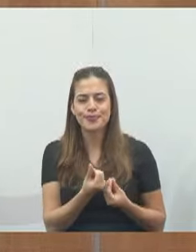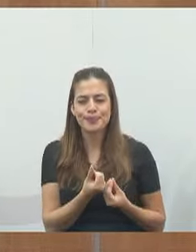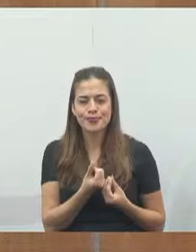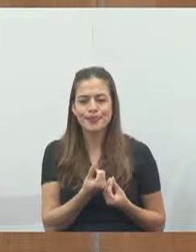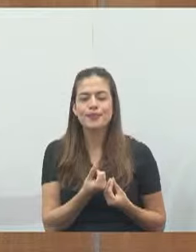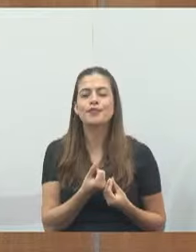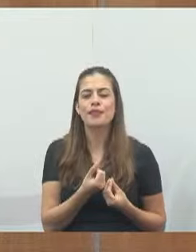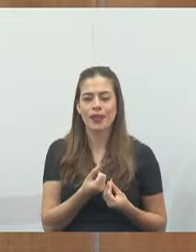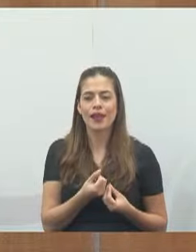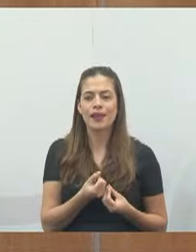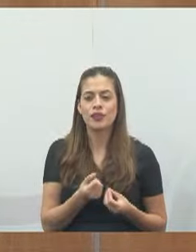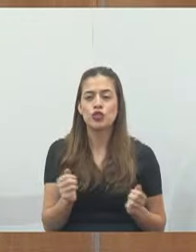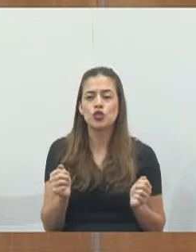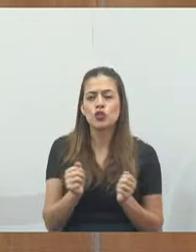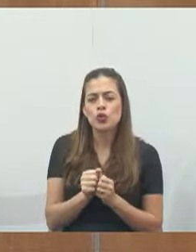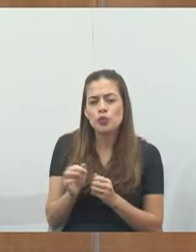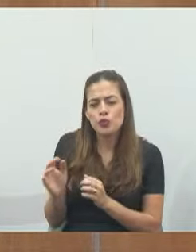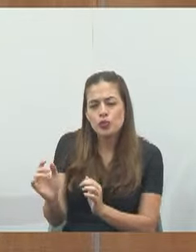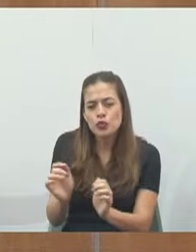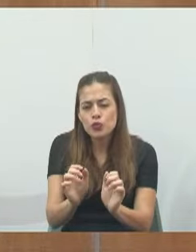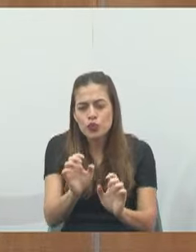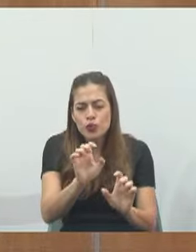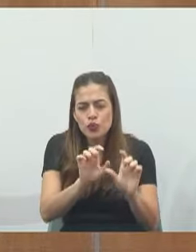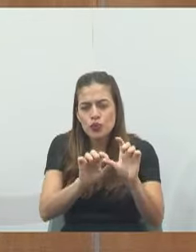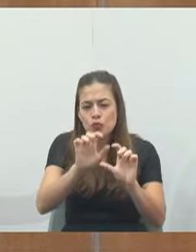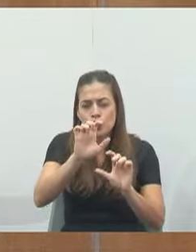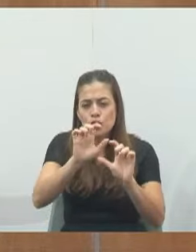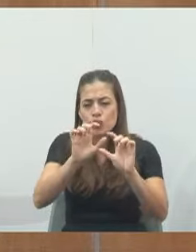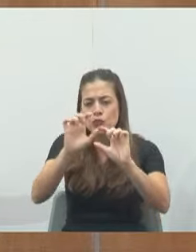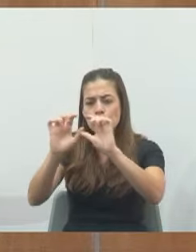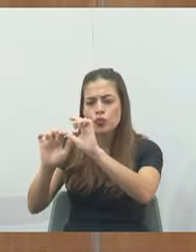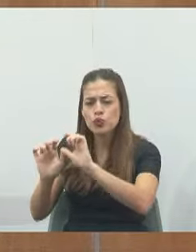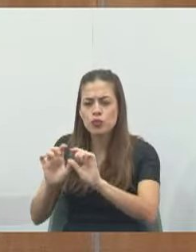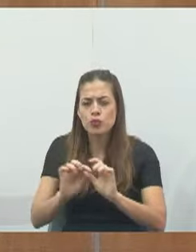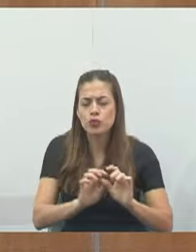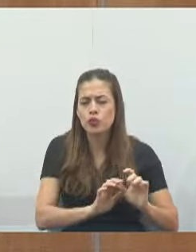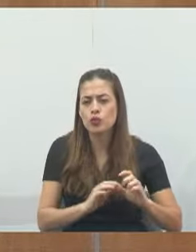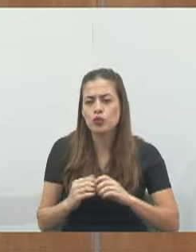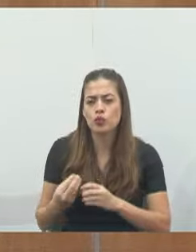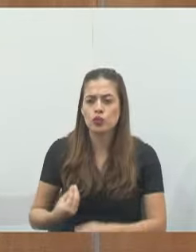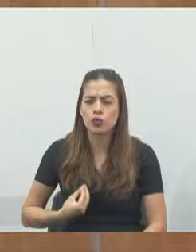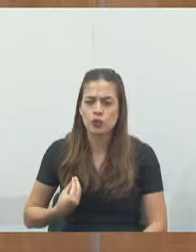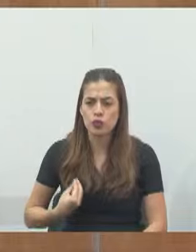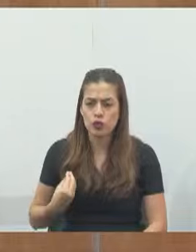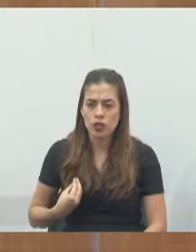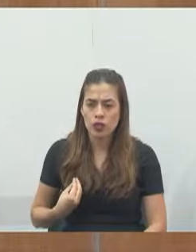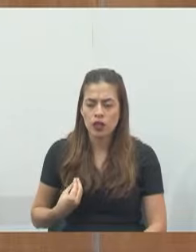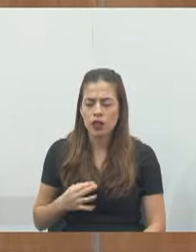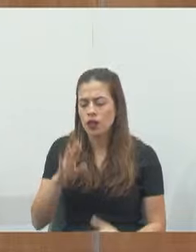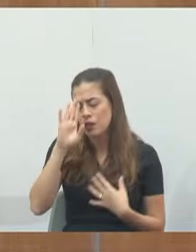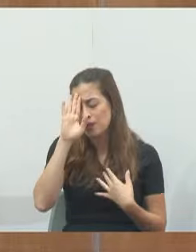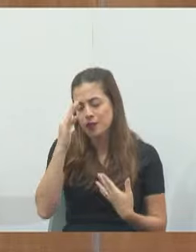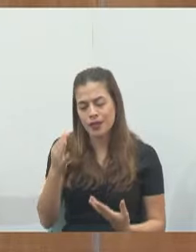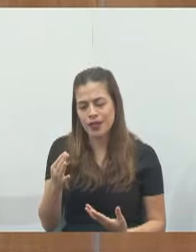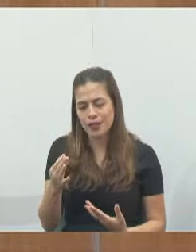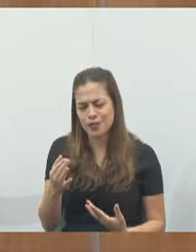certamente ele foi ali juntando esse grande quebra-cabeça ao longo da vida, né, Júlio? Então, essa é uma homenagem, não é só para o Fabrícios, né? É